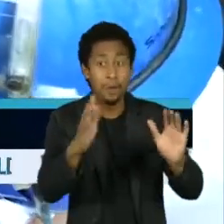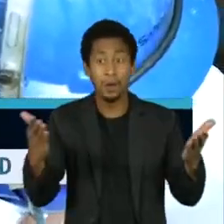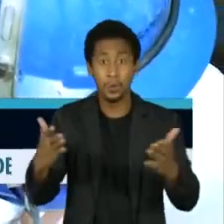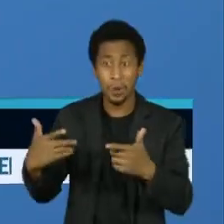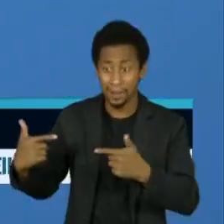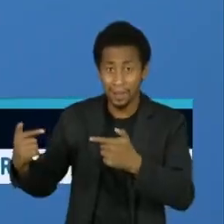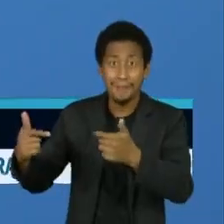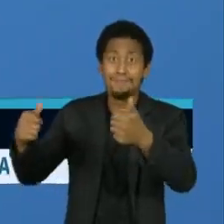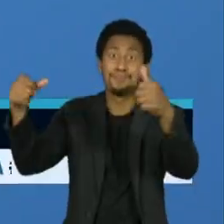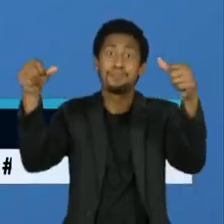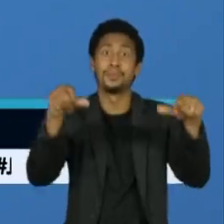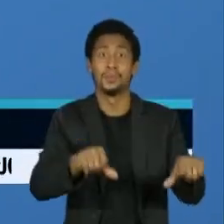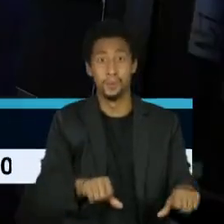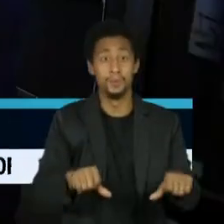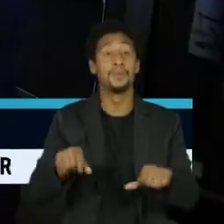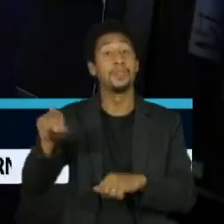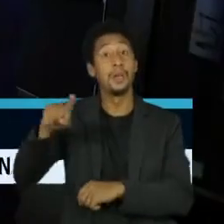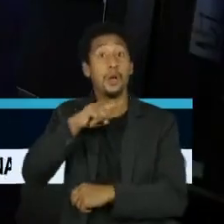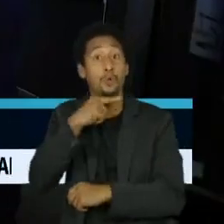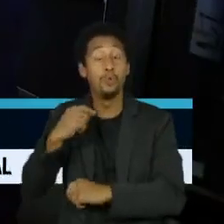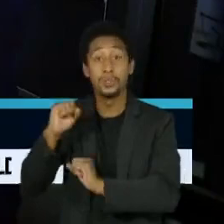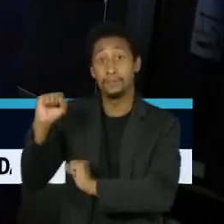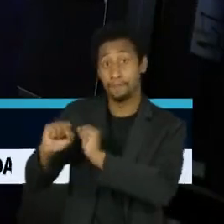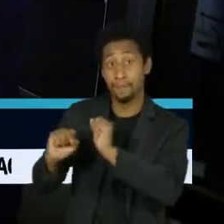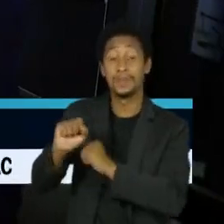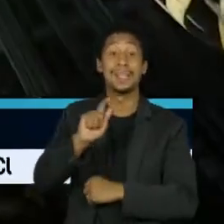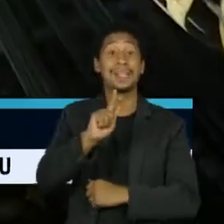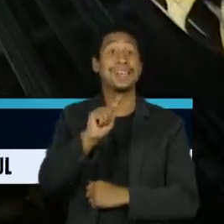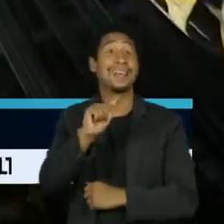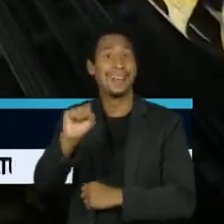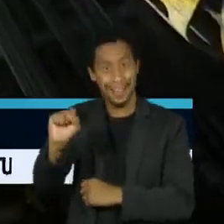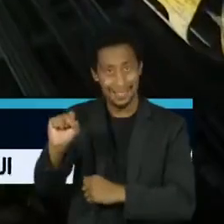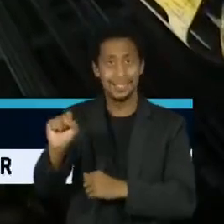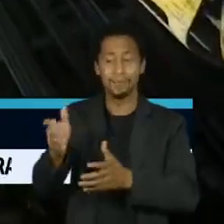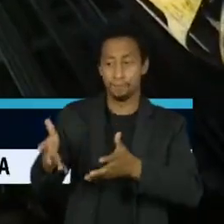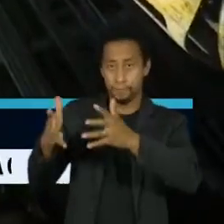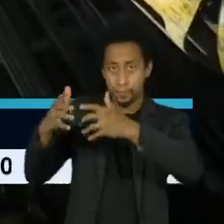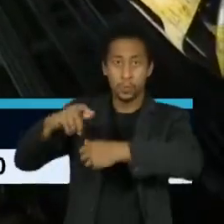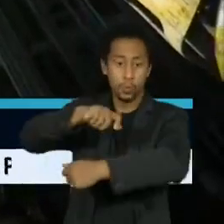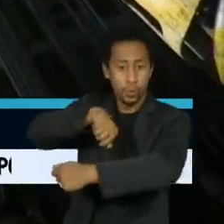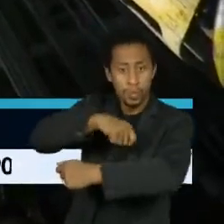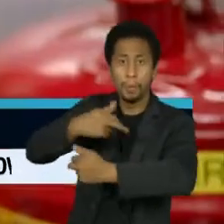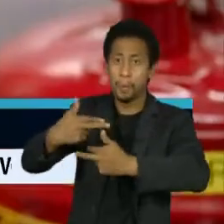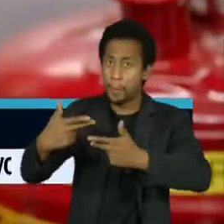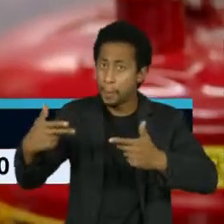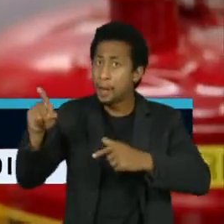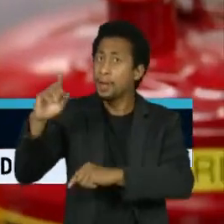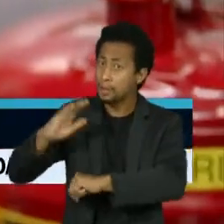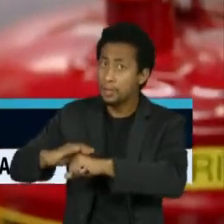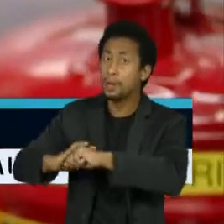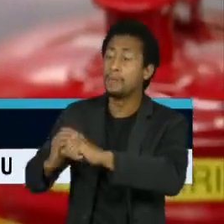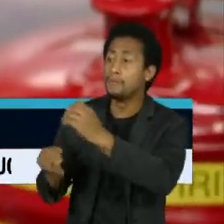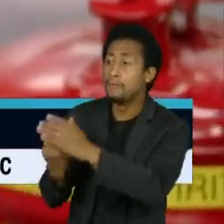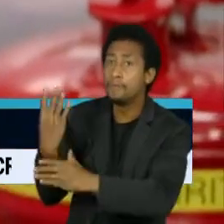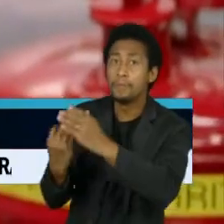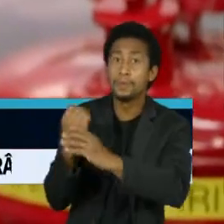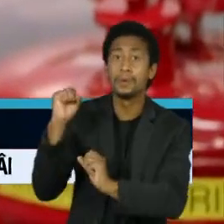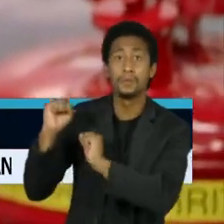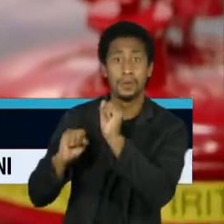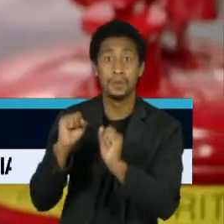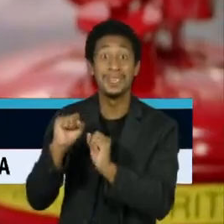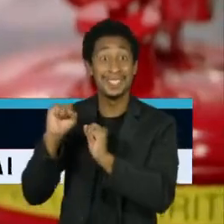de petróleo e gás natural. As barreiras para a venda de todos esses itens podem provocar uma escalada de